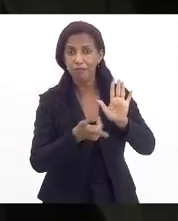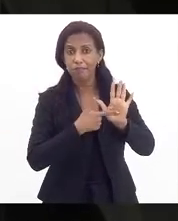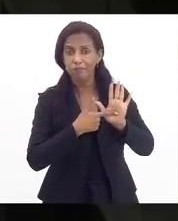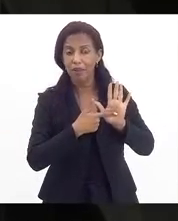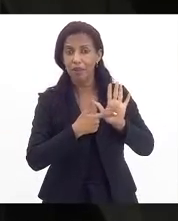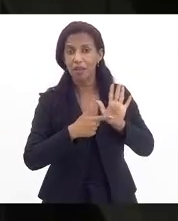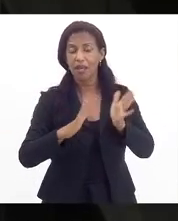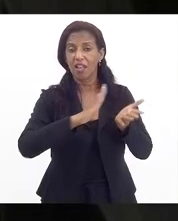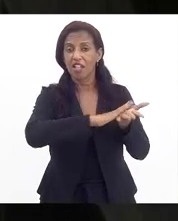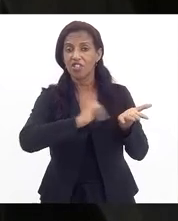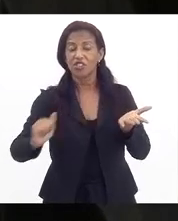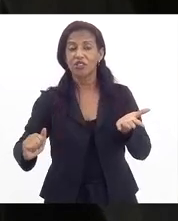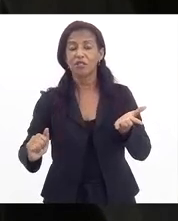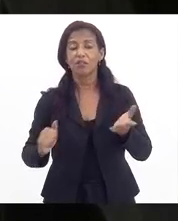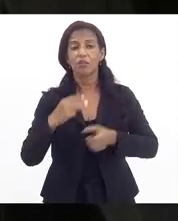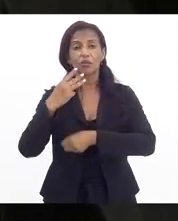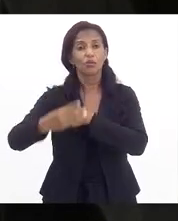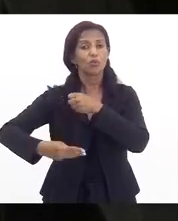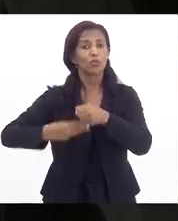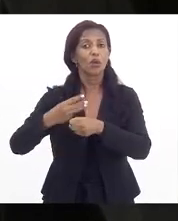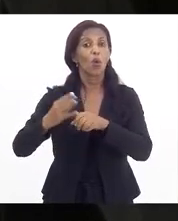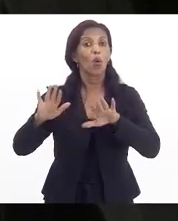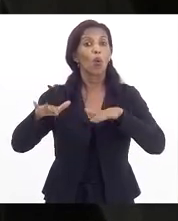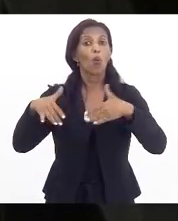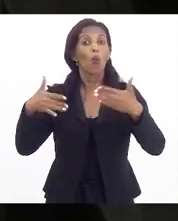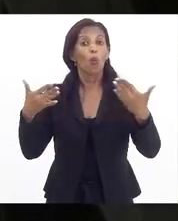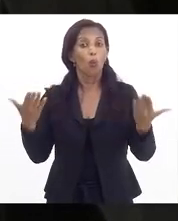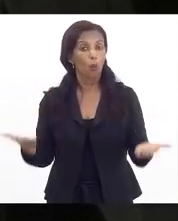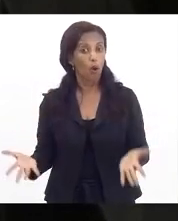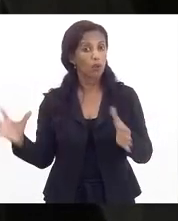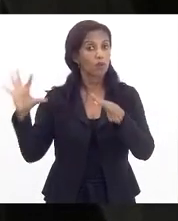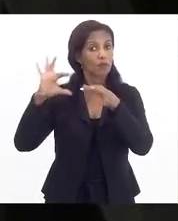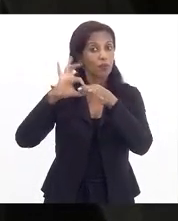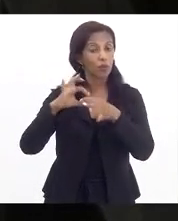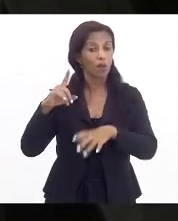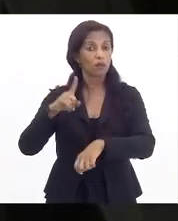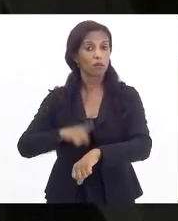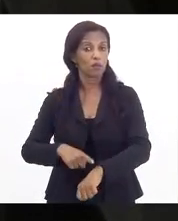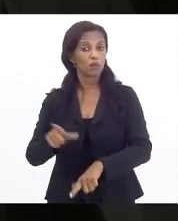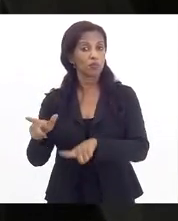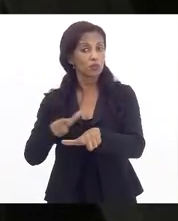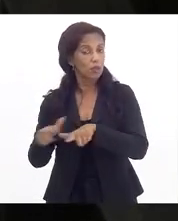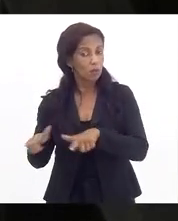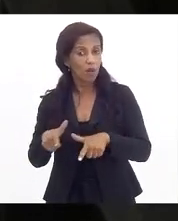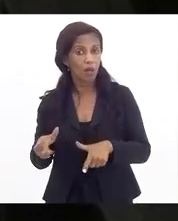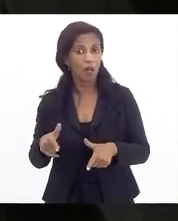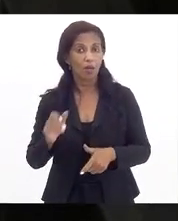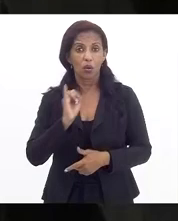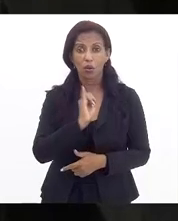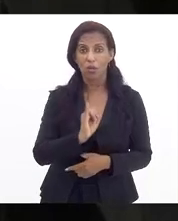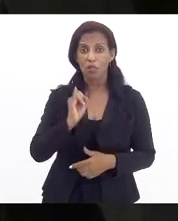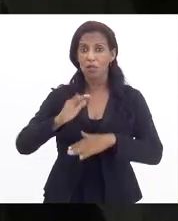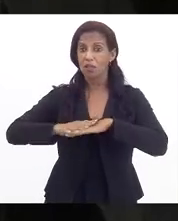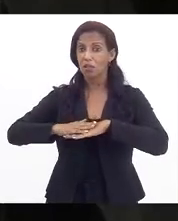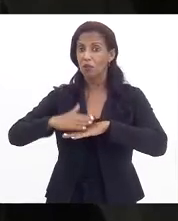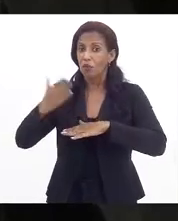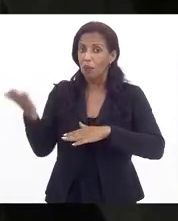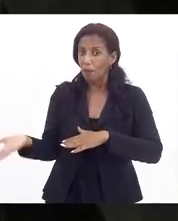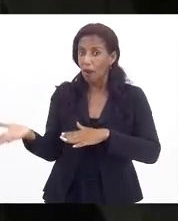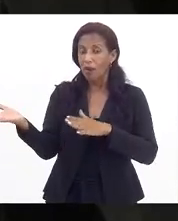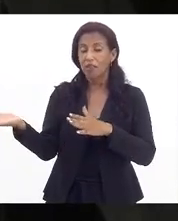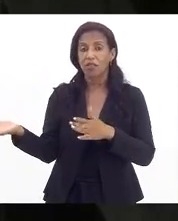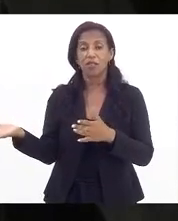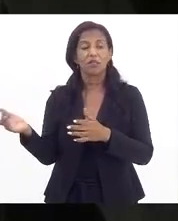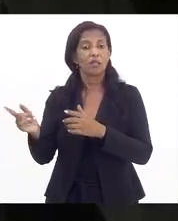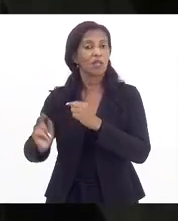é extinção do treino quanto exclusivamente vinculado ao tempo te aviso ou seja se eu for mais exclusivamente